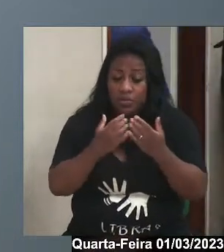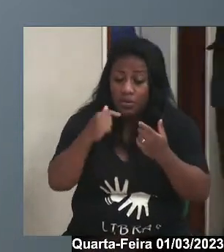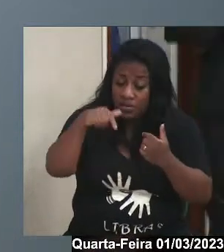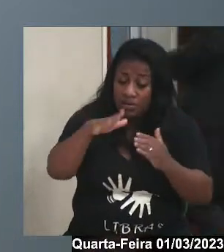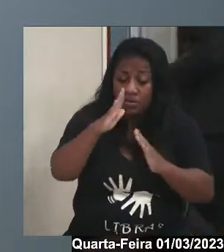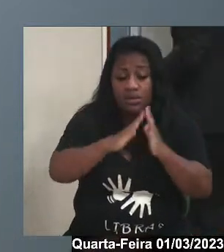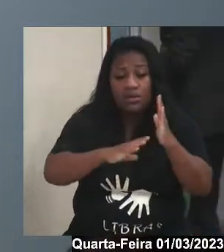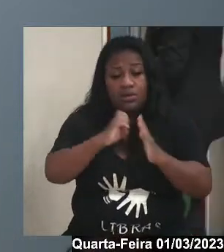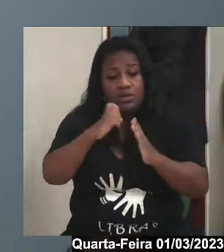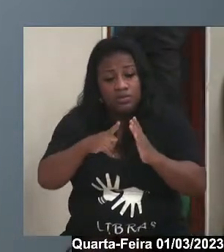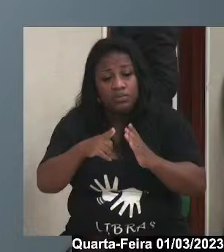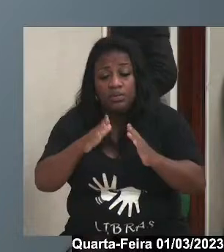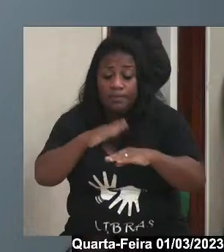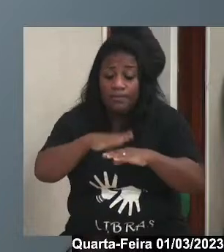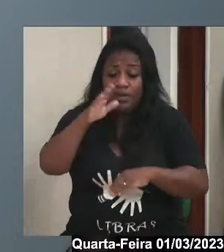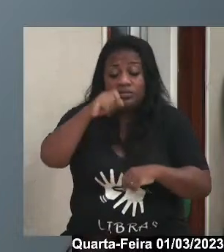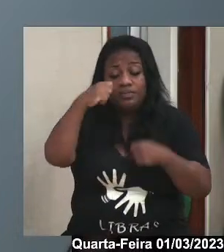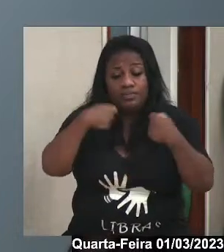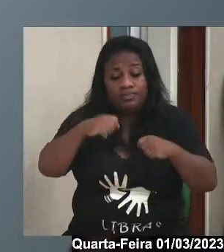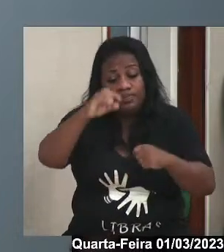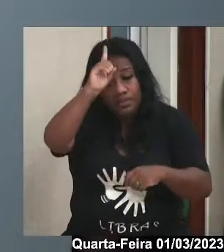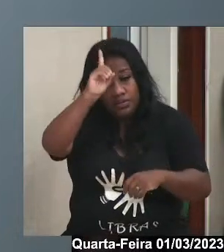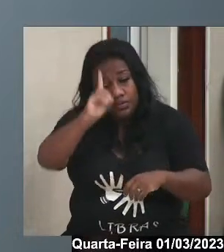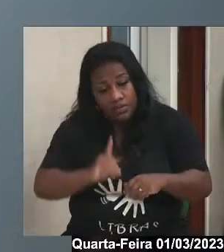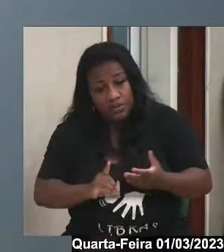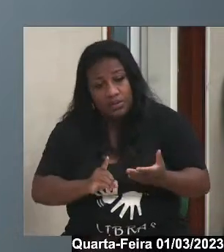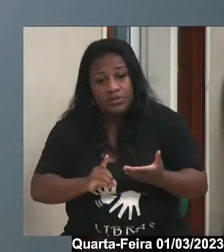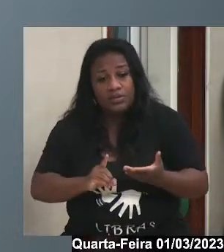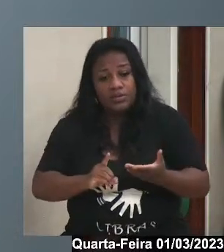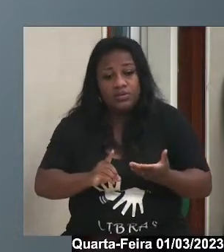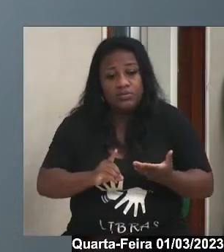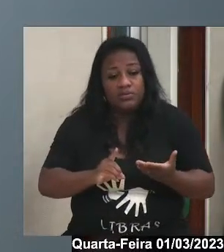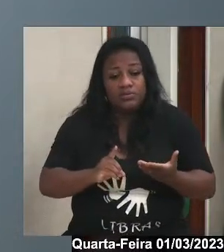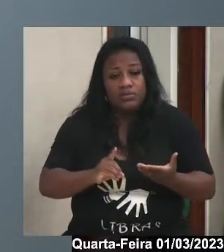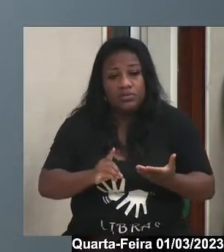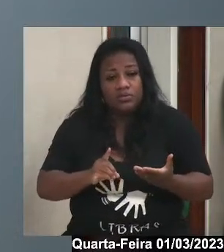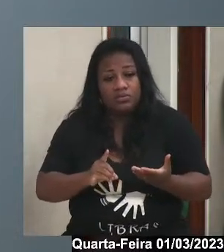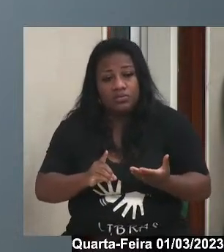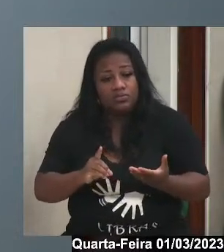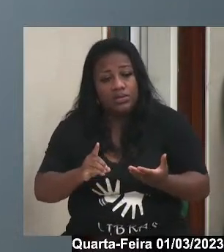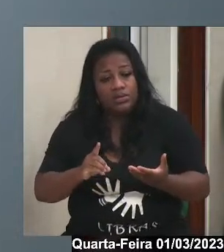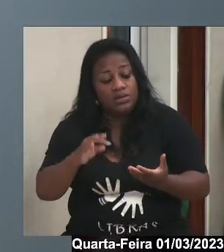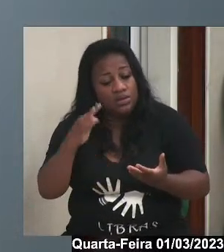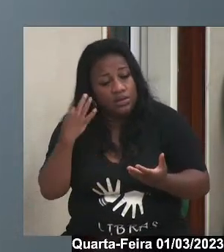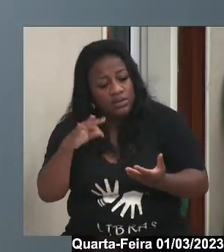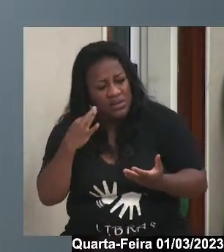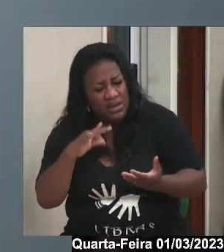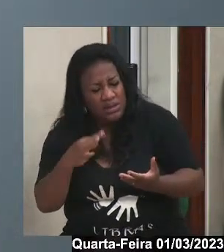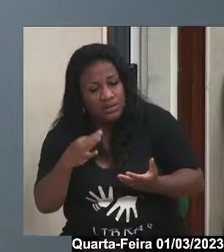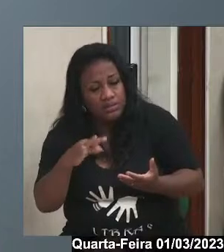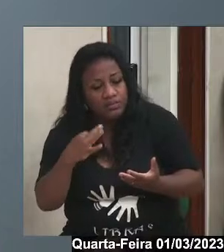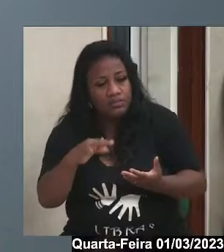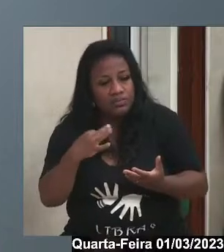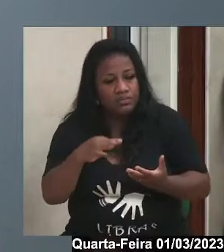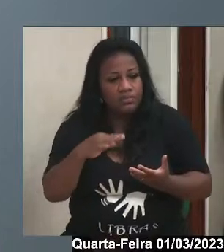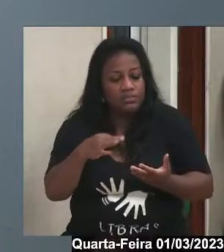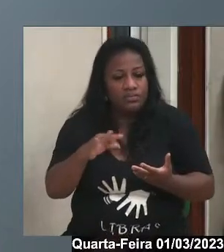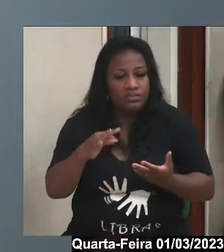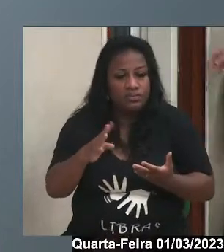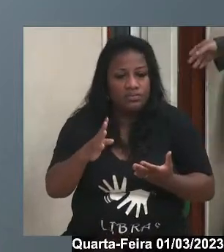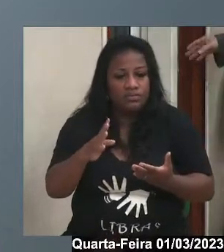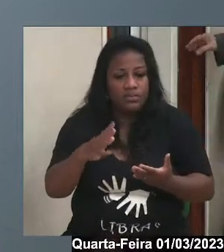tomam uma decisão na vida que gera, sem sombra de dúvidas, uma dor muito grande para a sua família. Um